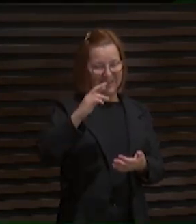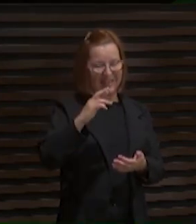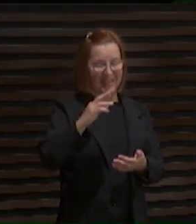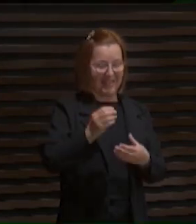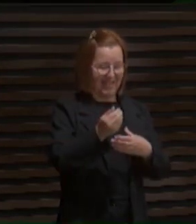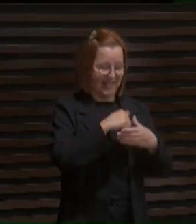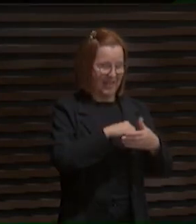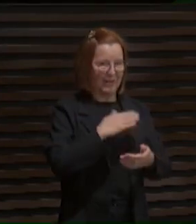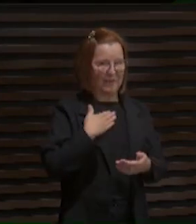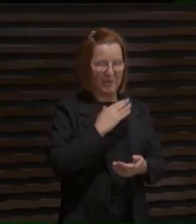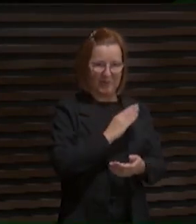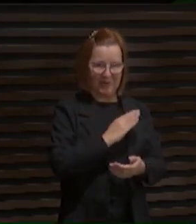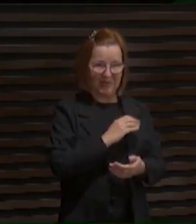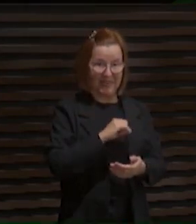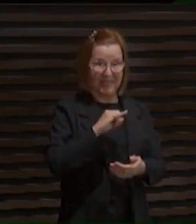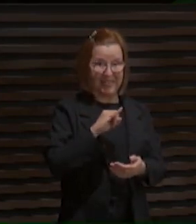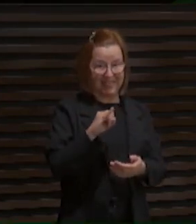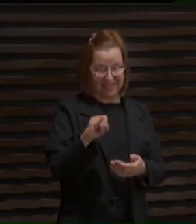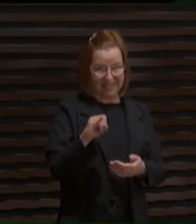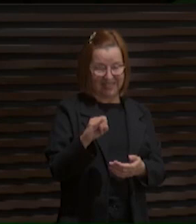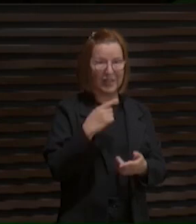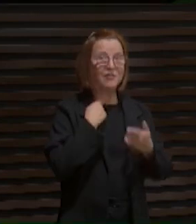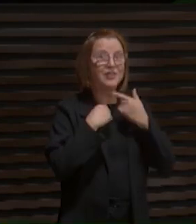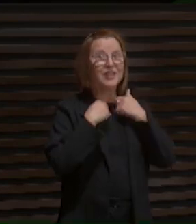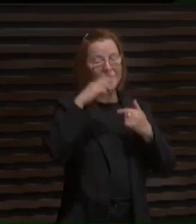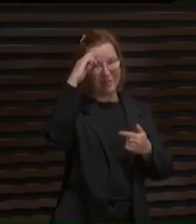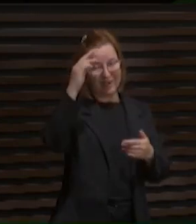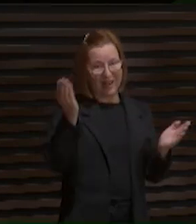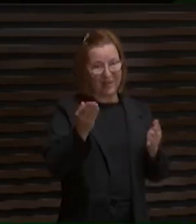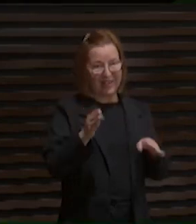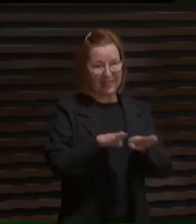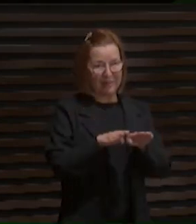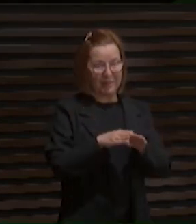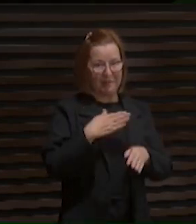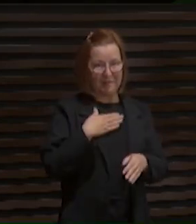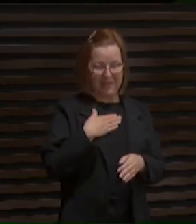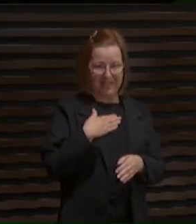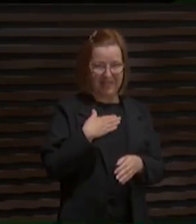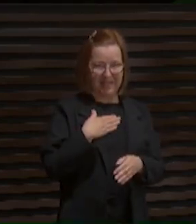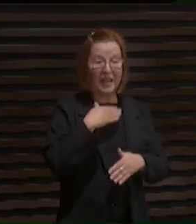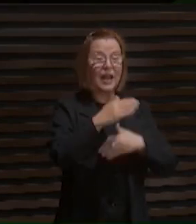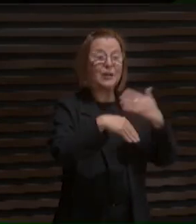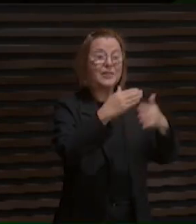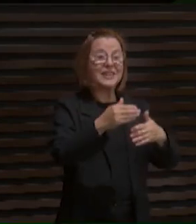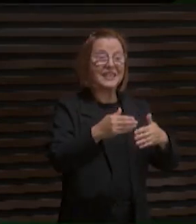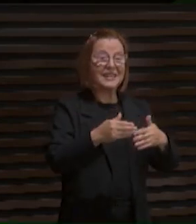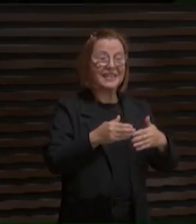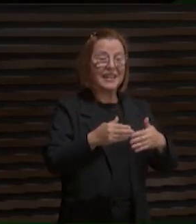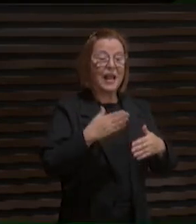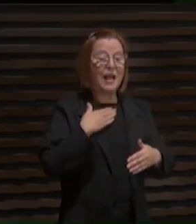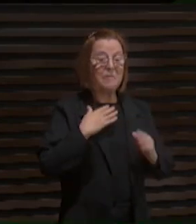é a minha, qual que é a consequência disso? É o meu corpo viver para a glória dele.